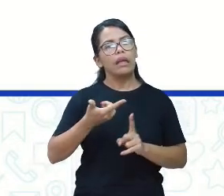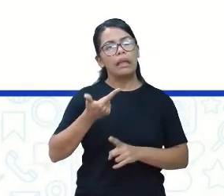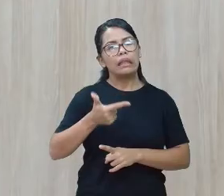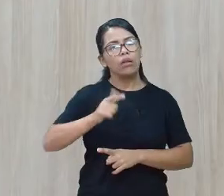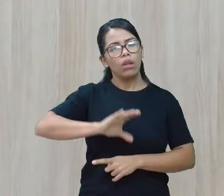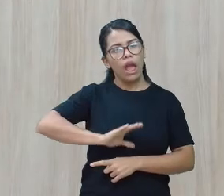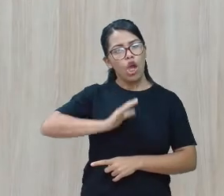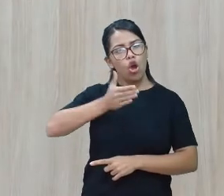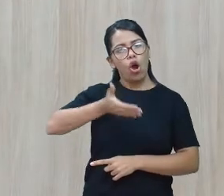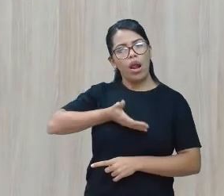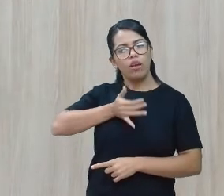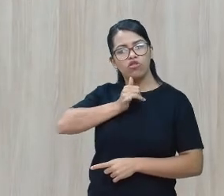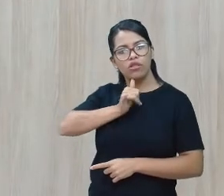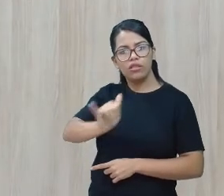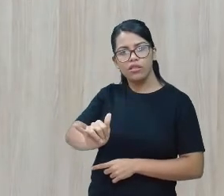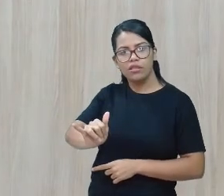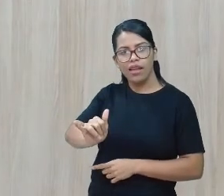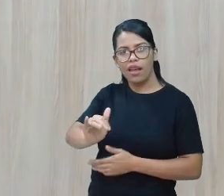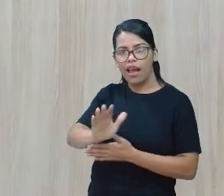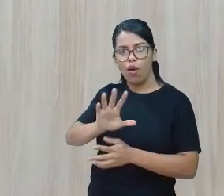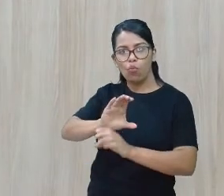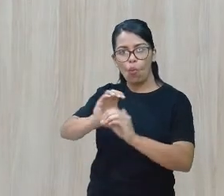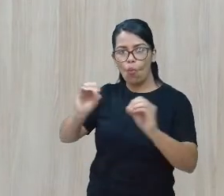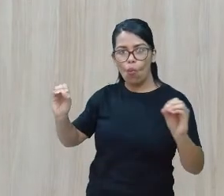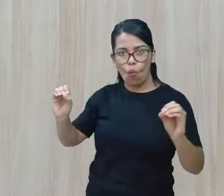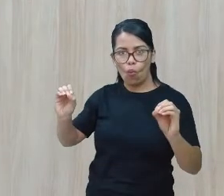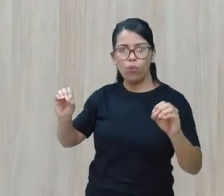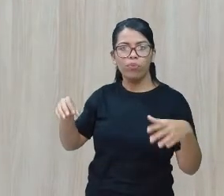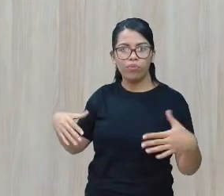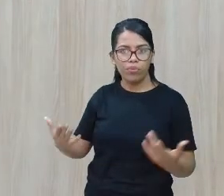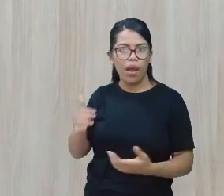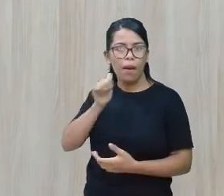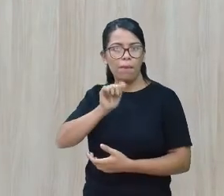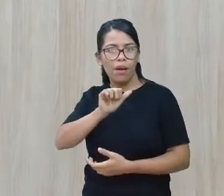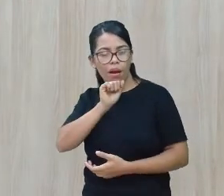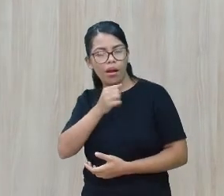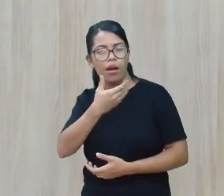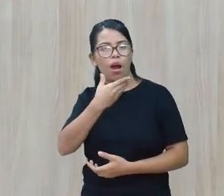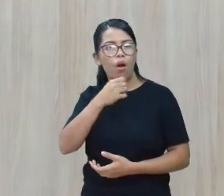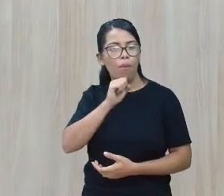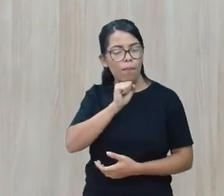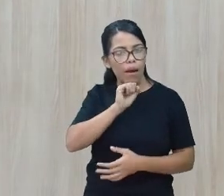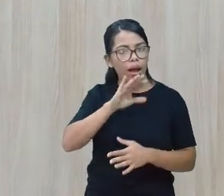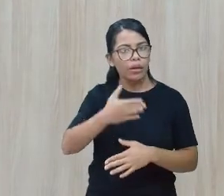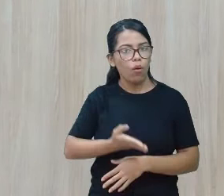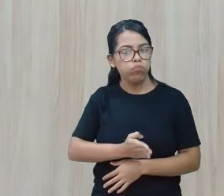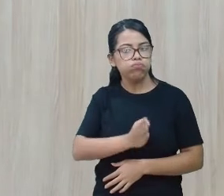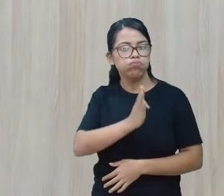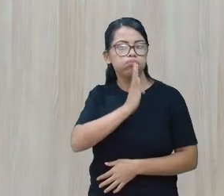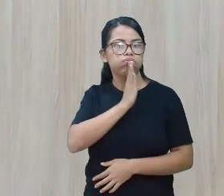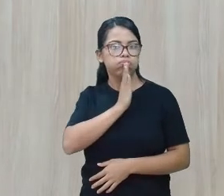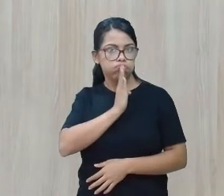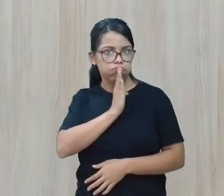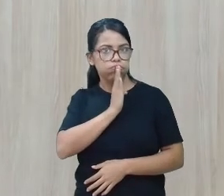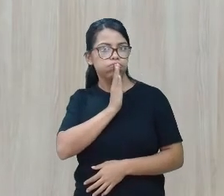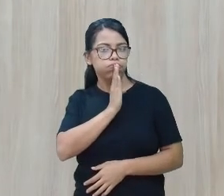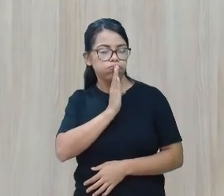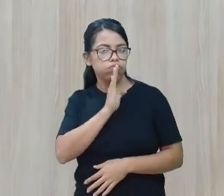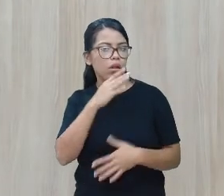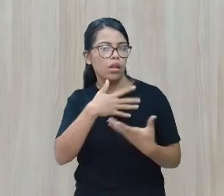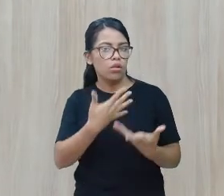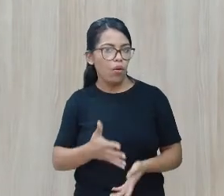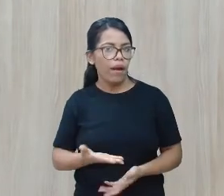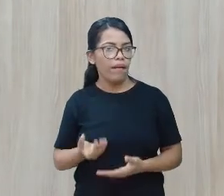pais, as principais pessoas que devem saber, contar ao seu parceiro, então não quer dizer,